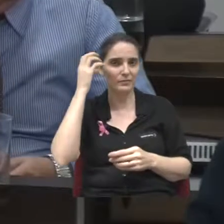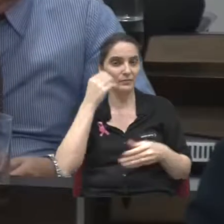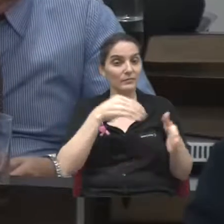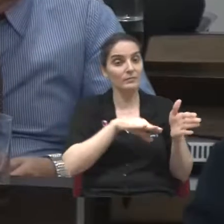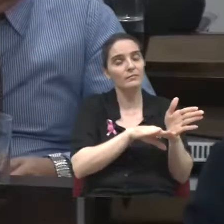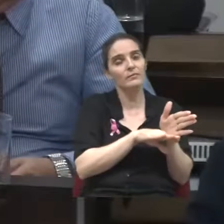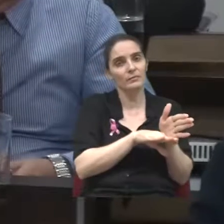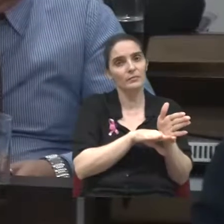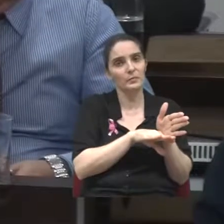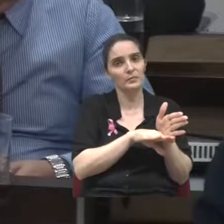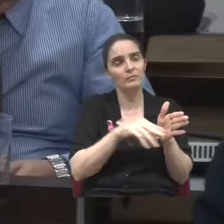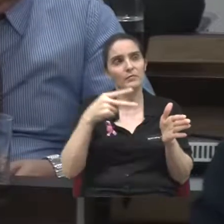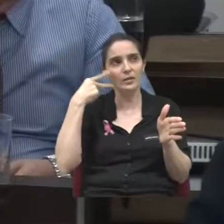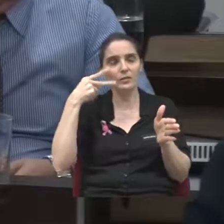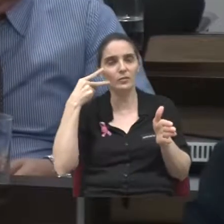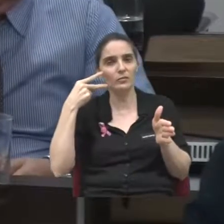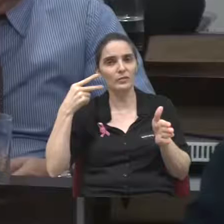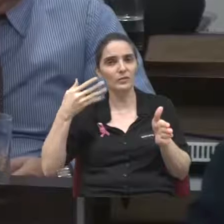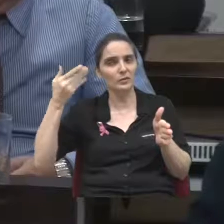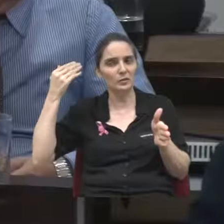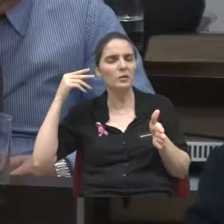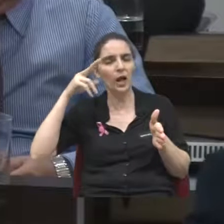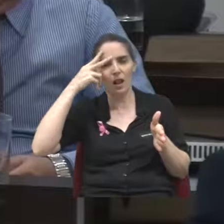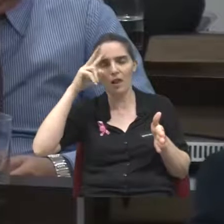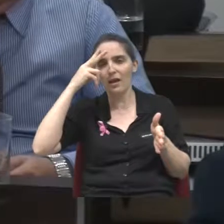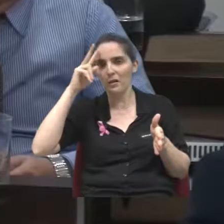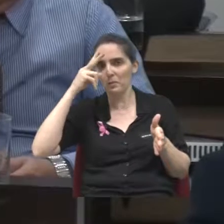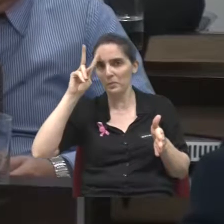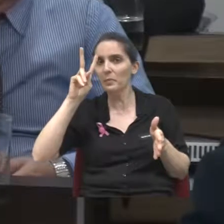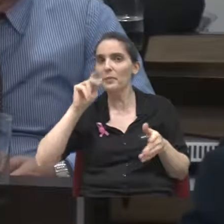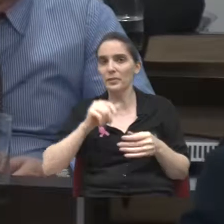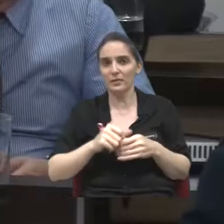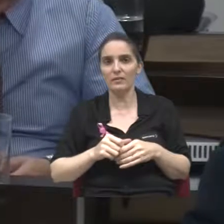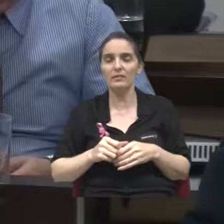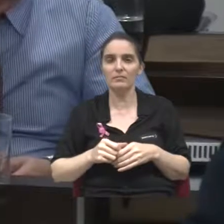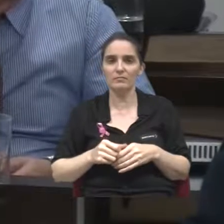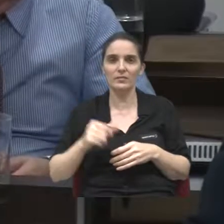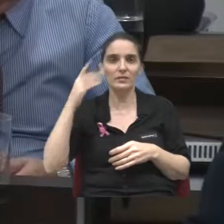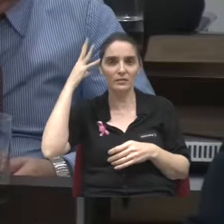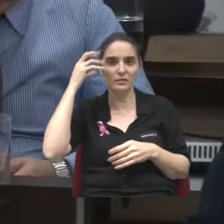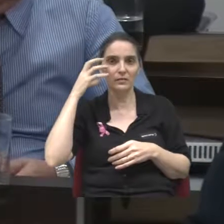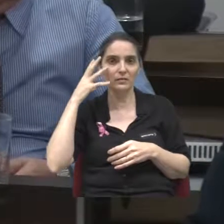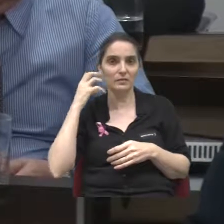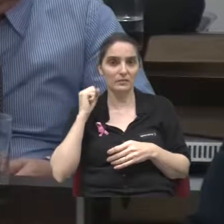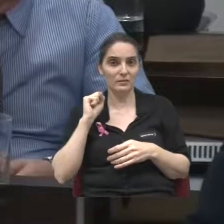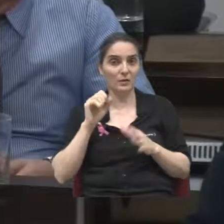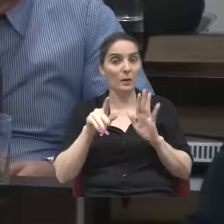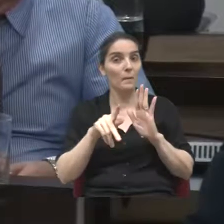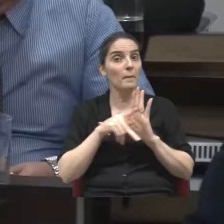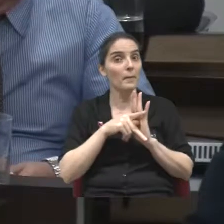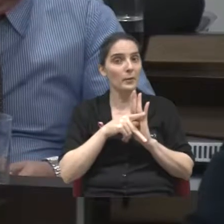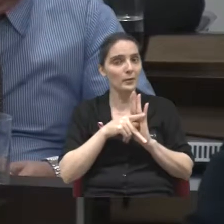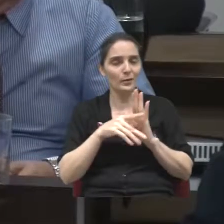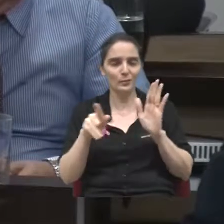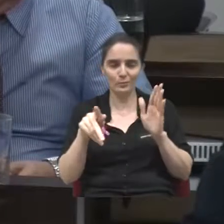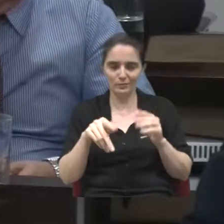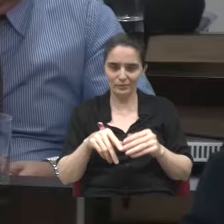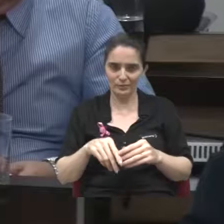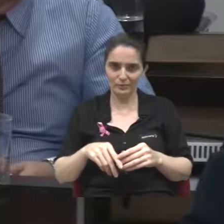né, da outra gestão se lembram do meu projeto das vans escolares, que as